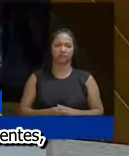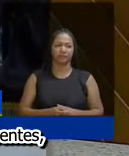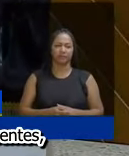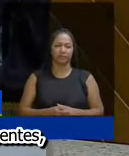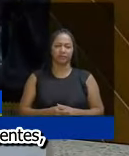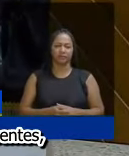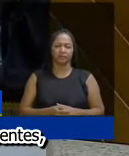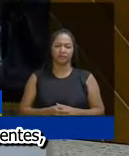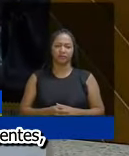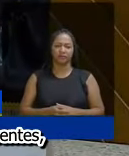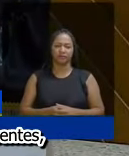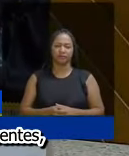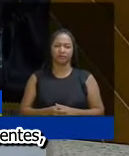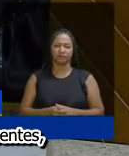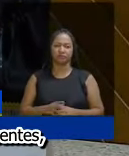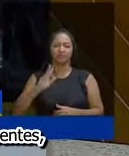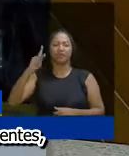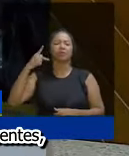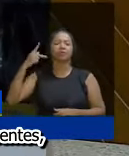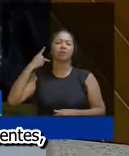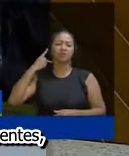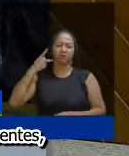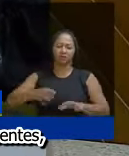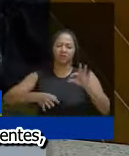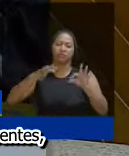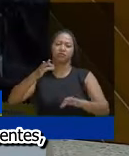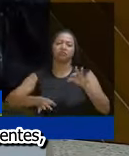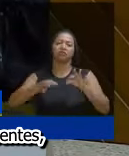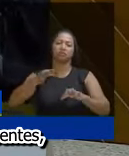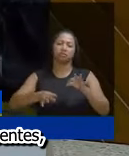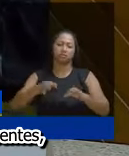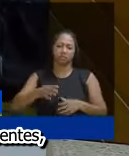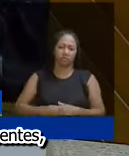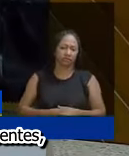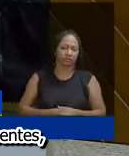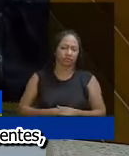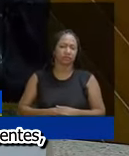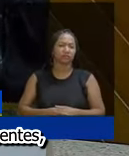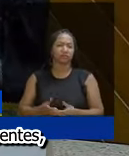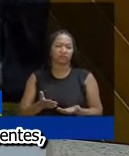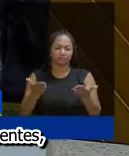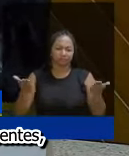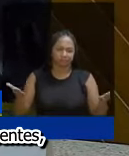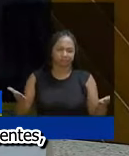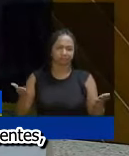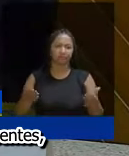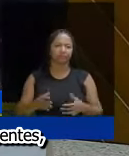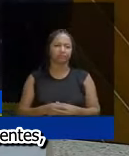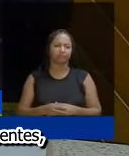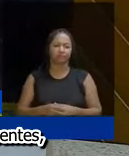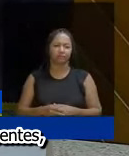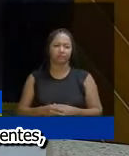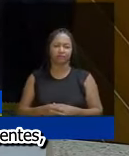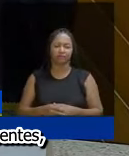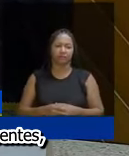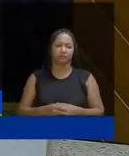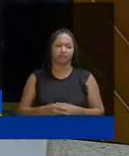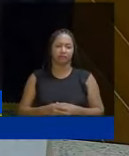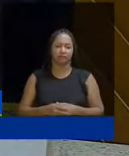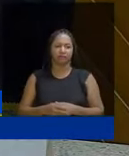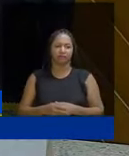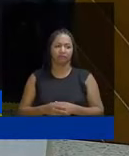Foco no juiz Carlos Fernandes. Ele é negro de pele clara, tem cabelos grisalhos, curtos, usa óculos de armação escuro e traz tanga preta.